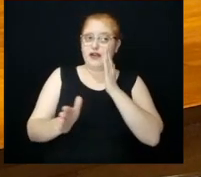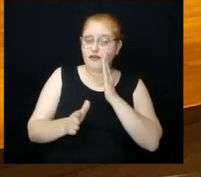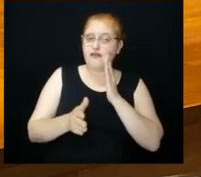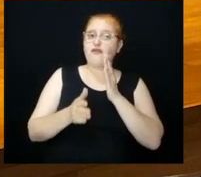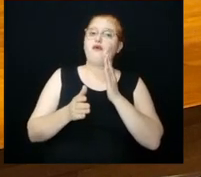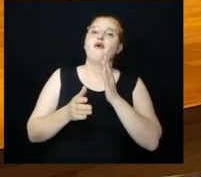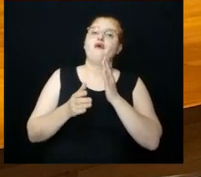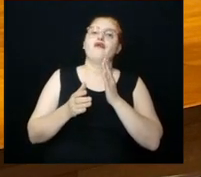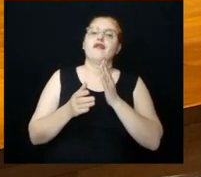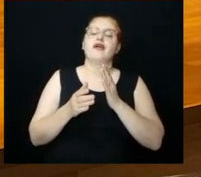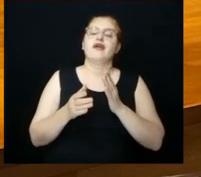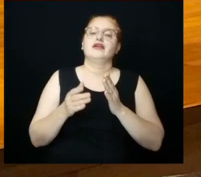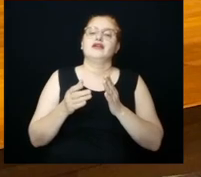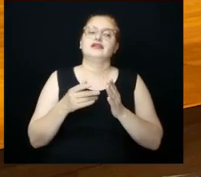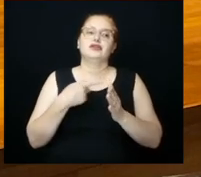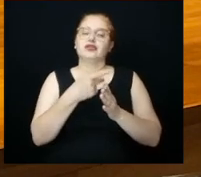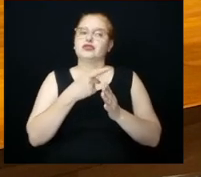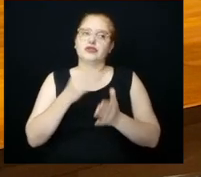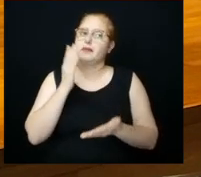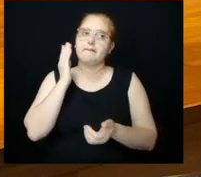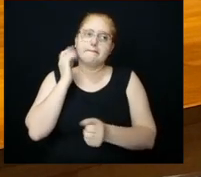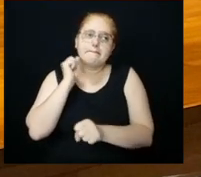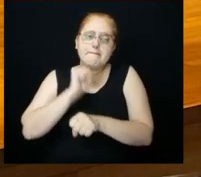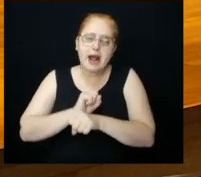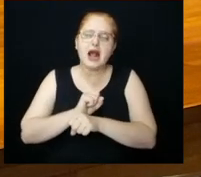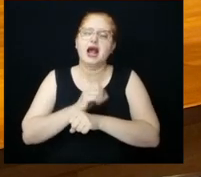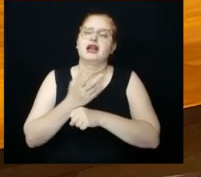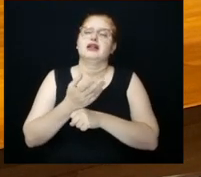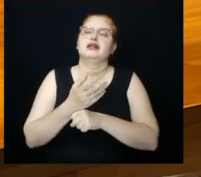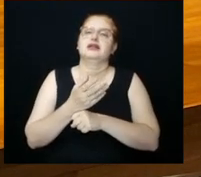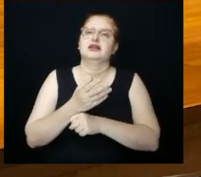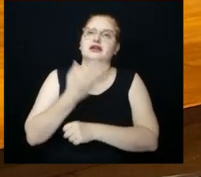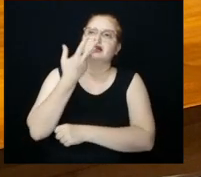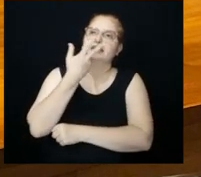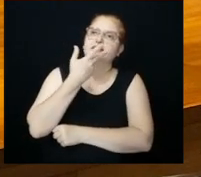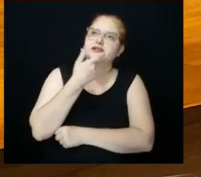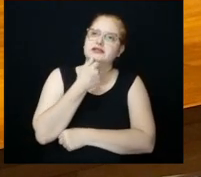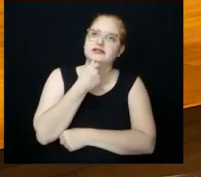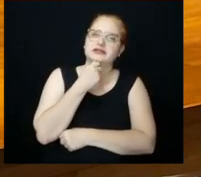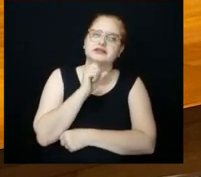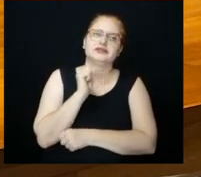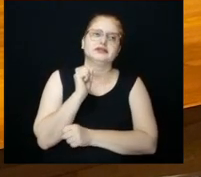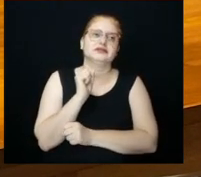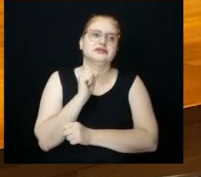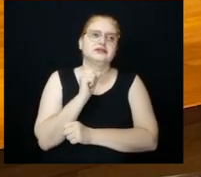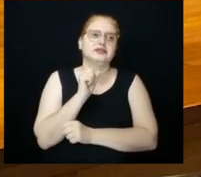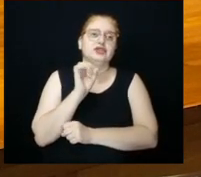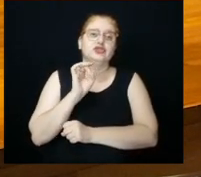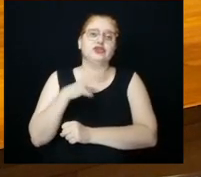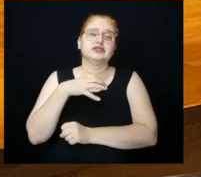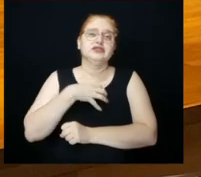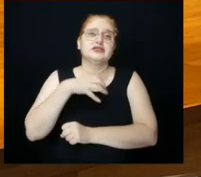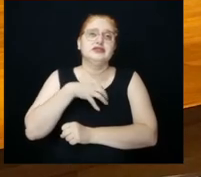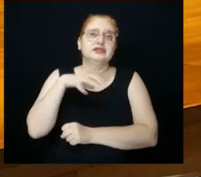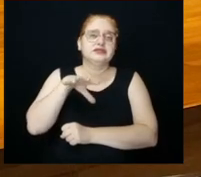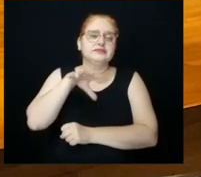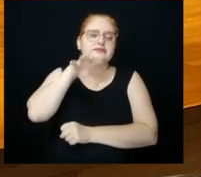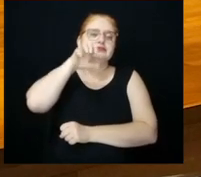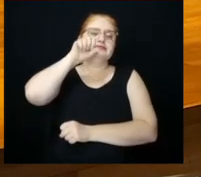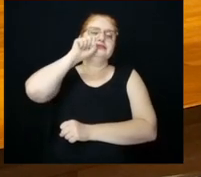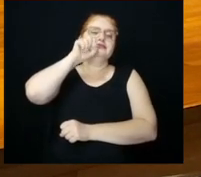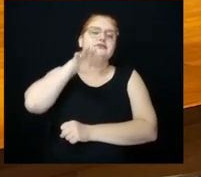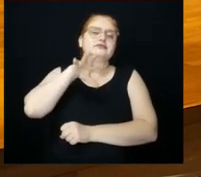tido pausa. Mundinga permanece de costas viradas. Se escuta apenas o seu respirar, quase resvalando em